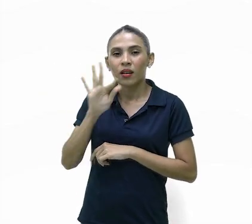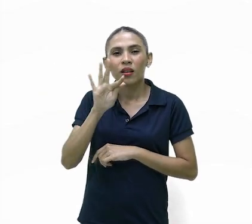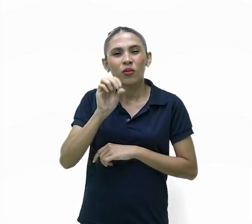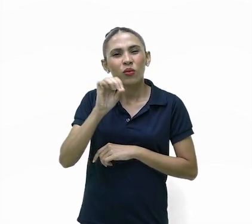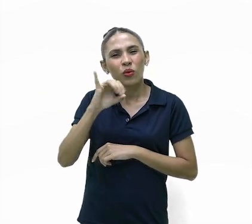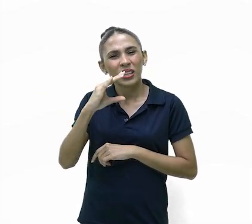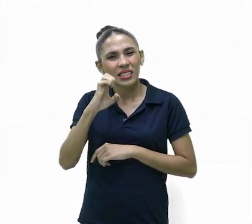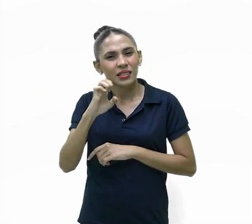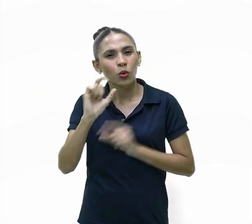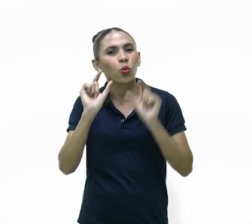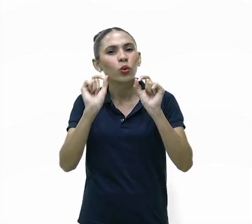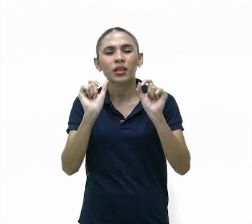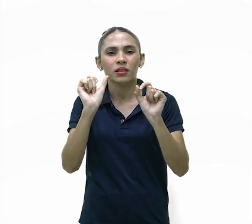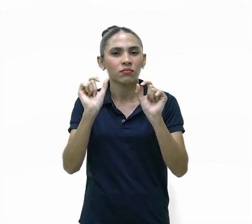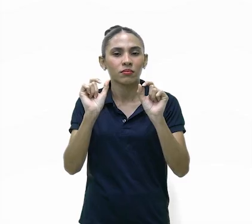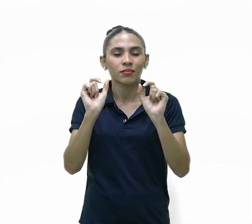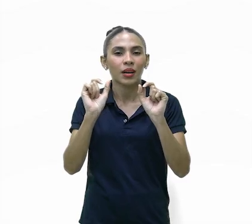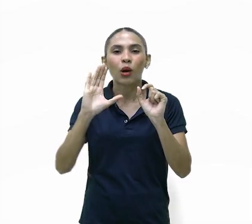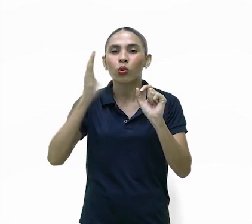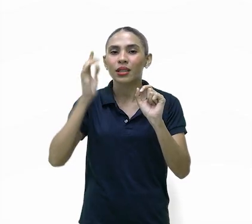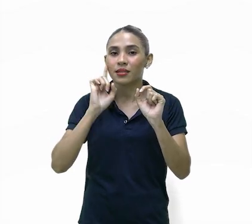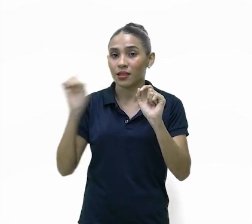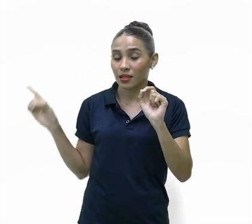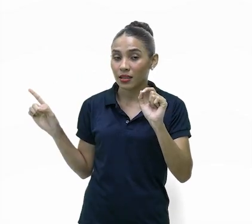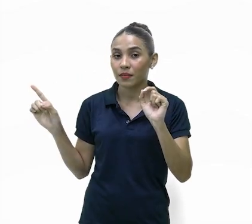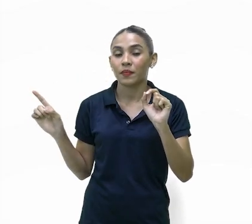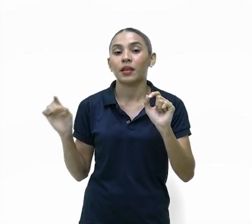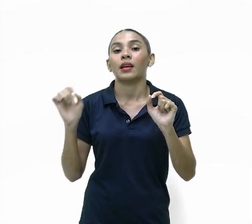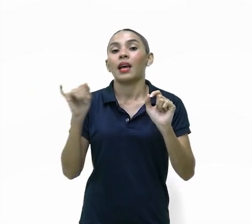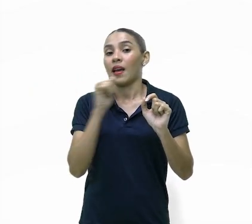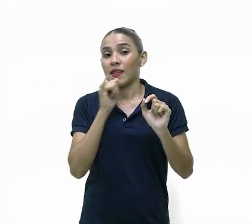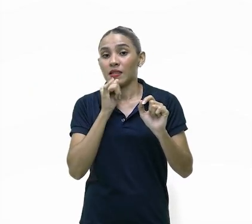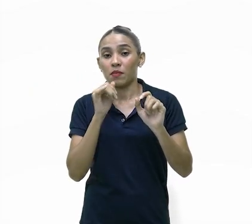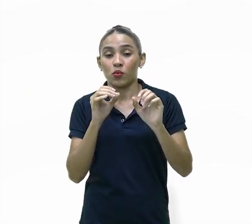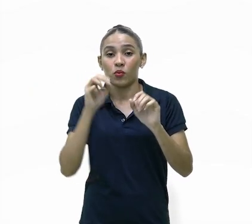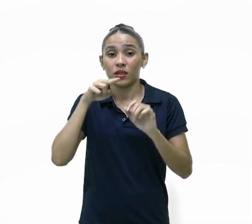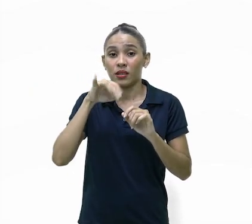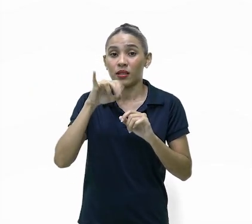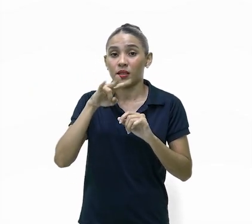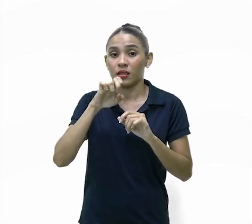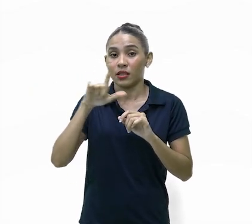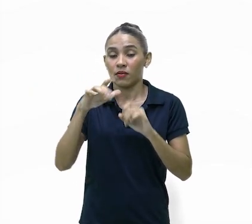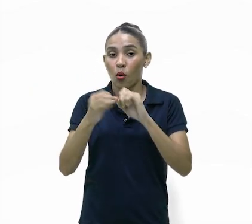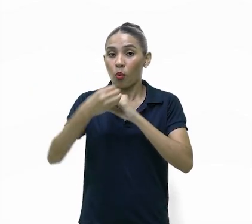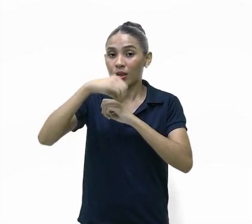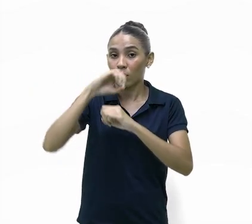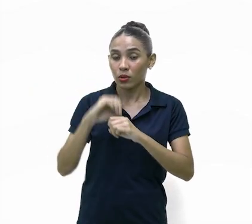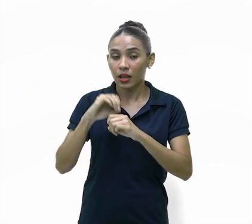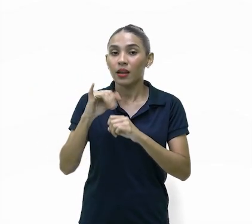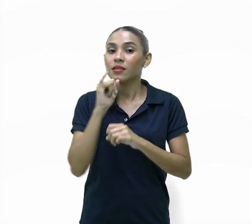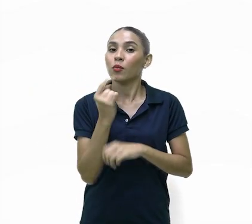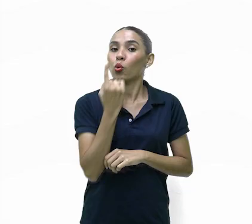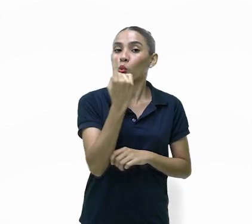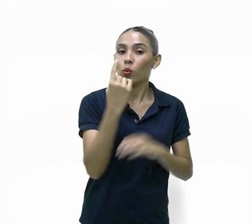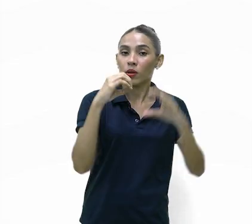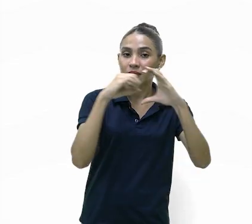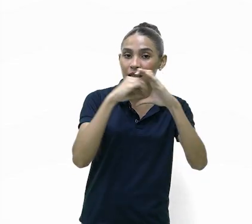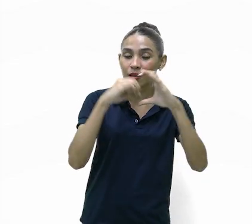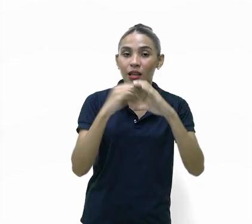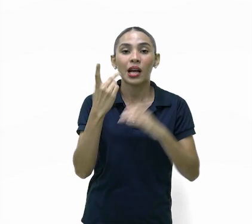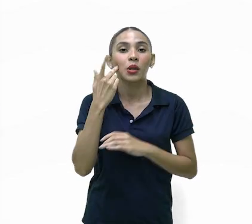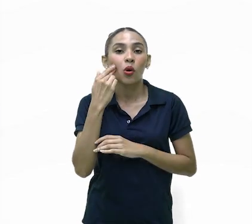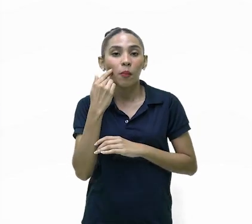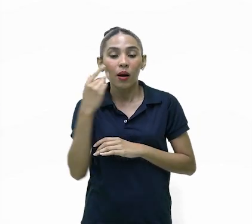alteração a nível molecular? Então, a nível molecular, a estrutura ela se apresenta da seguinte forma. Uma hemácia normal,